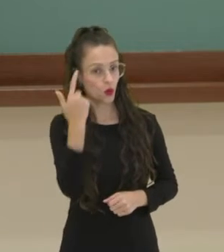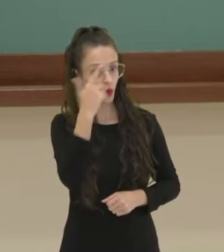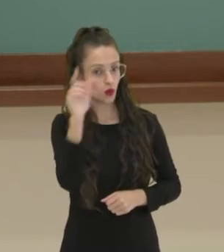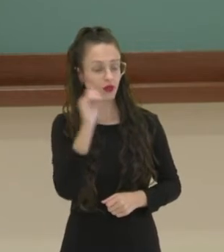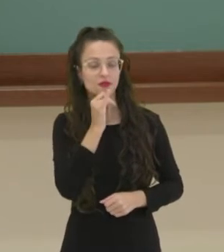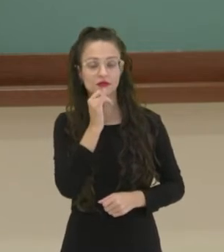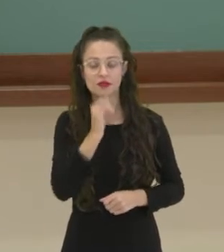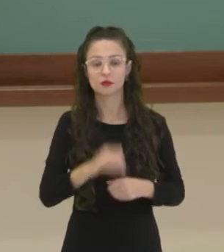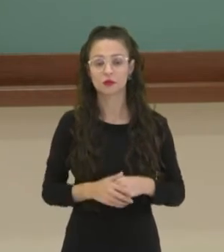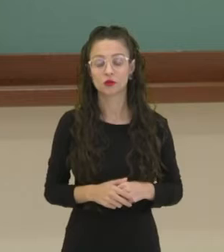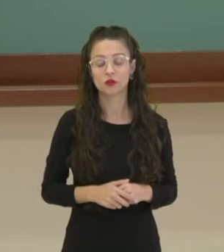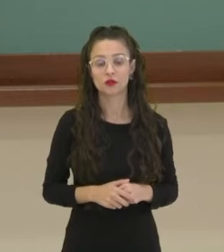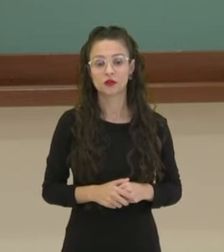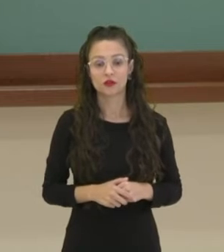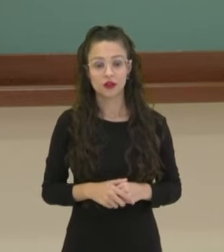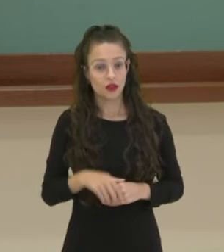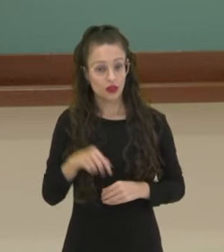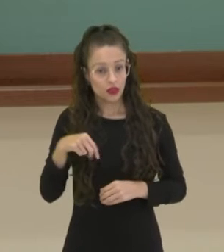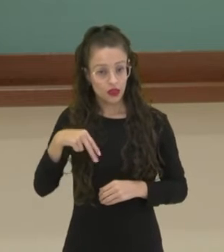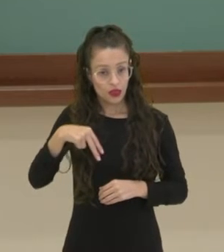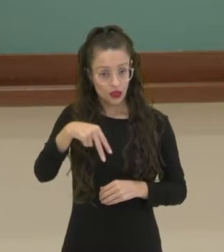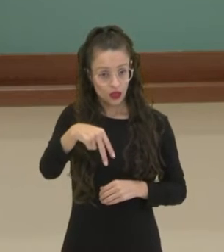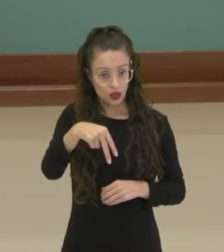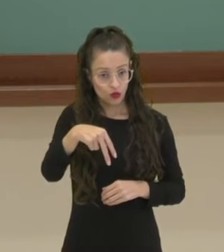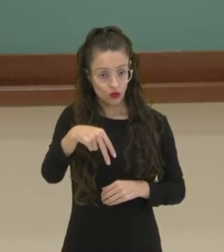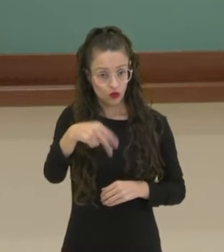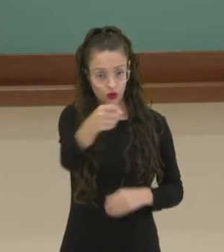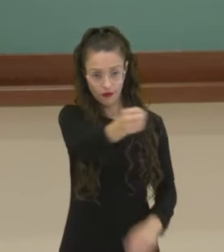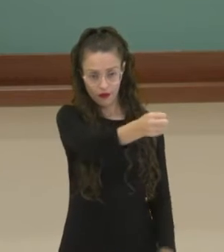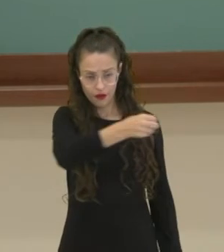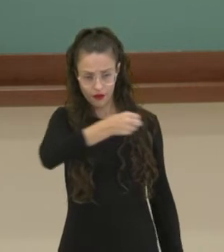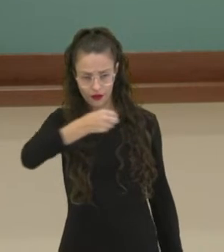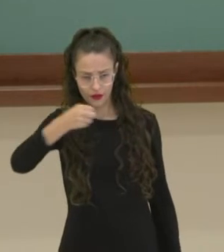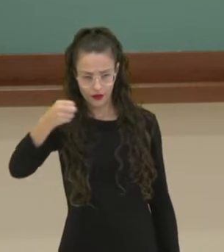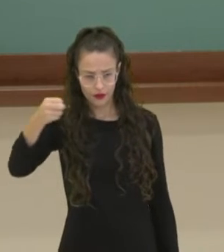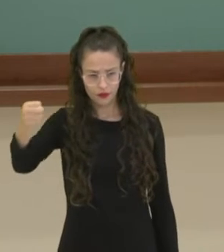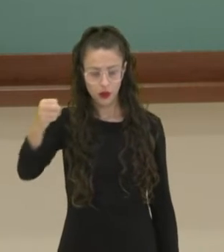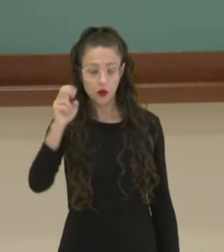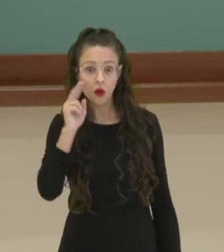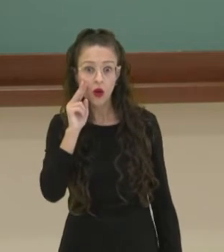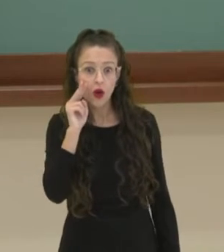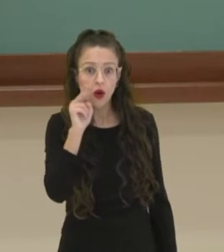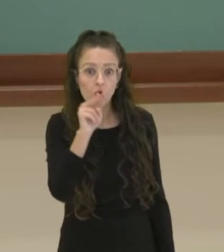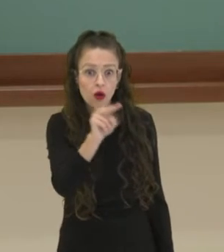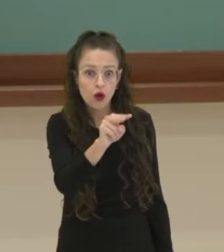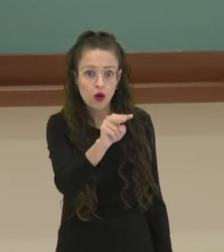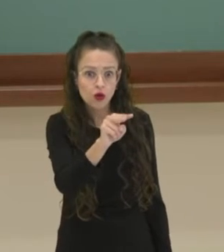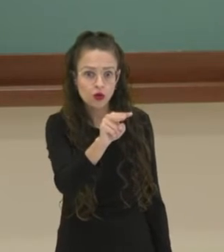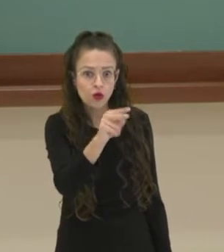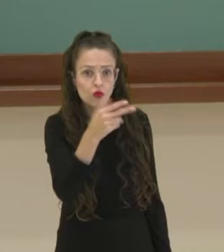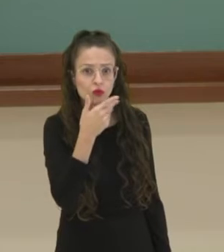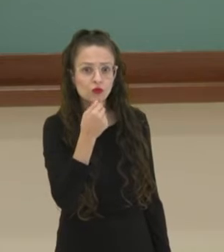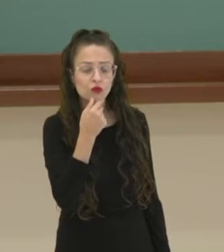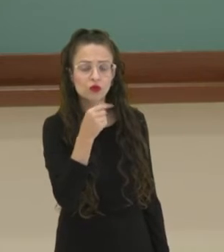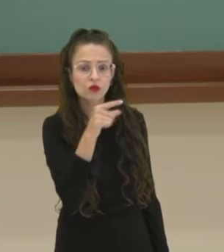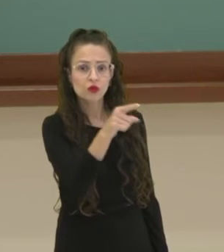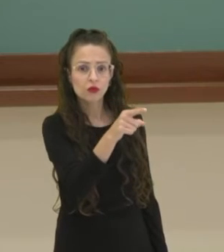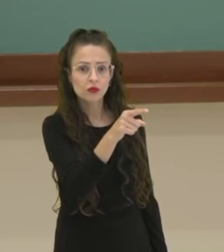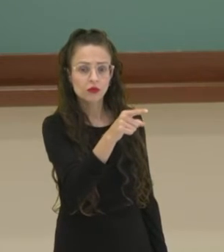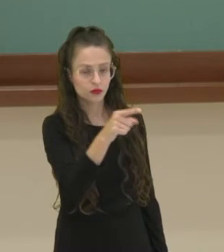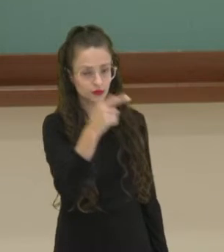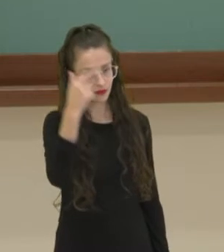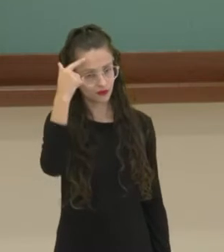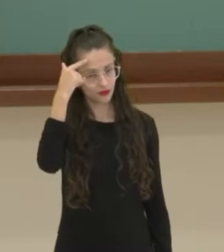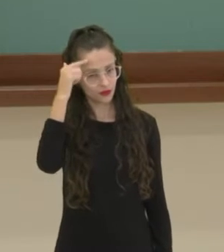clímax? Entrou, abriu a porta, olhou fixamente para ele e